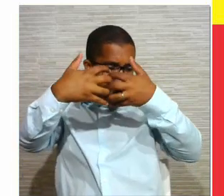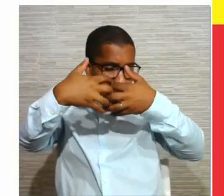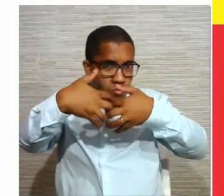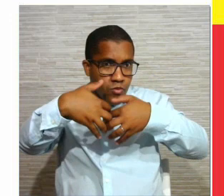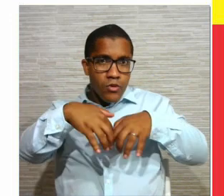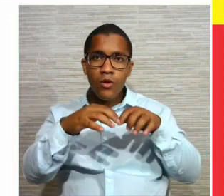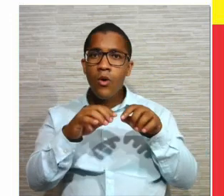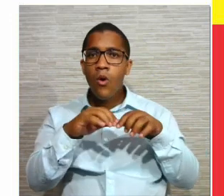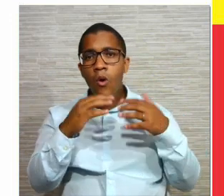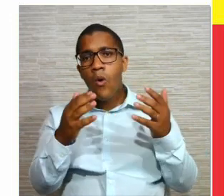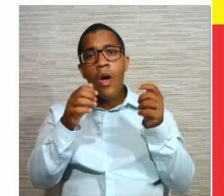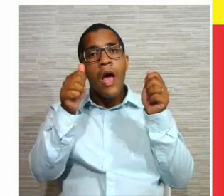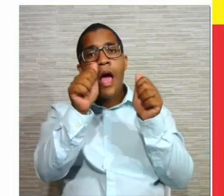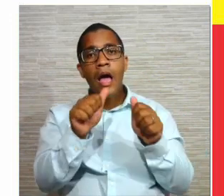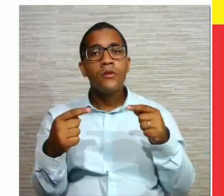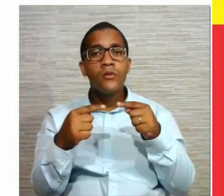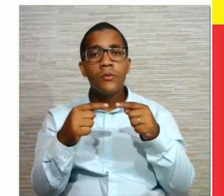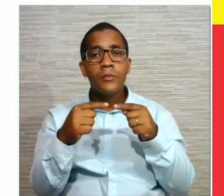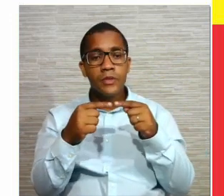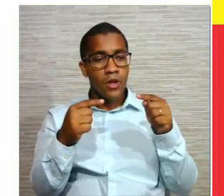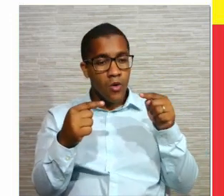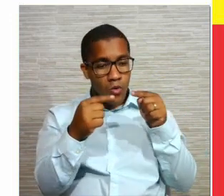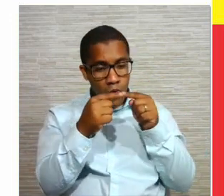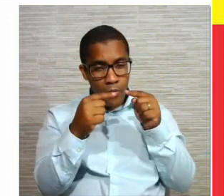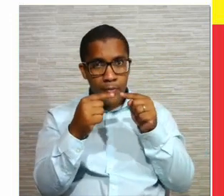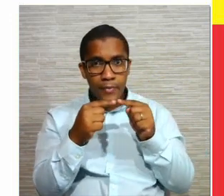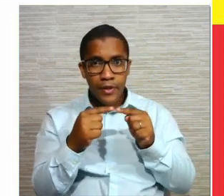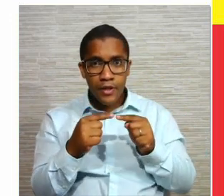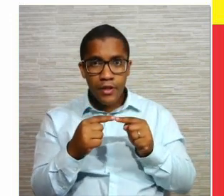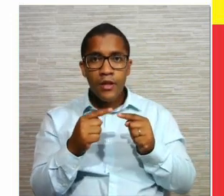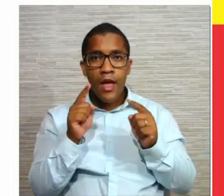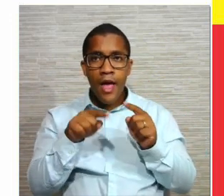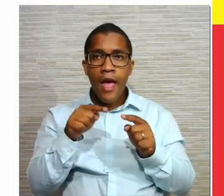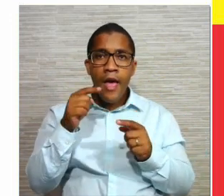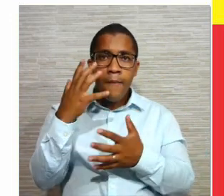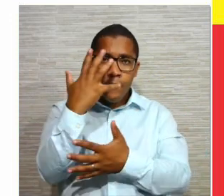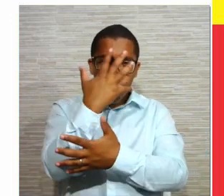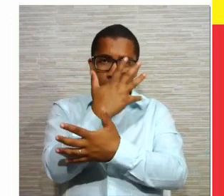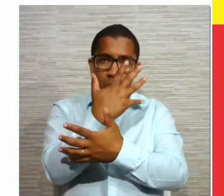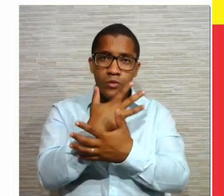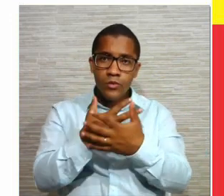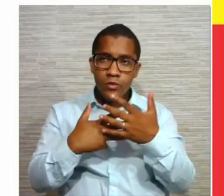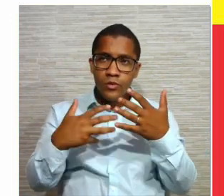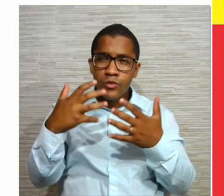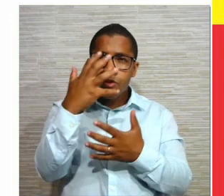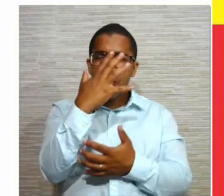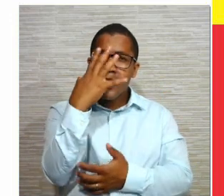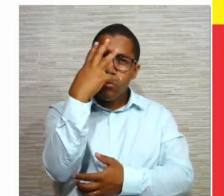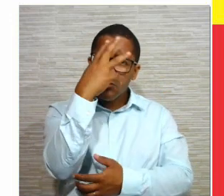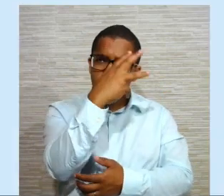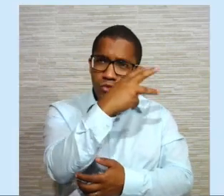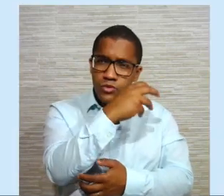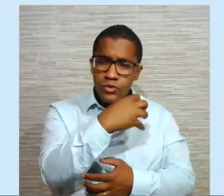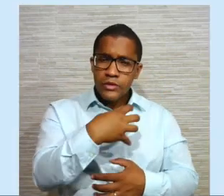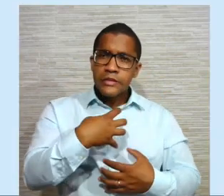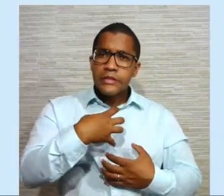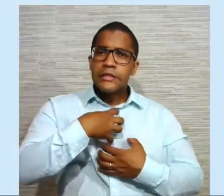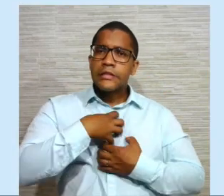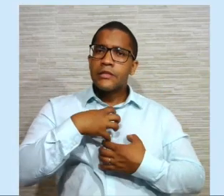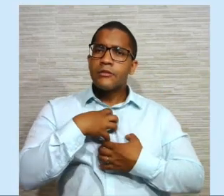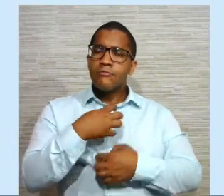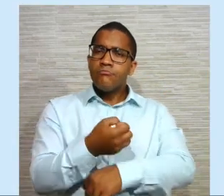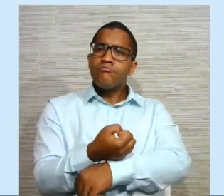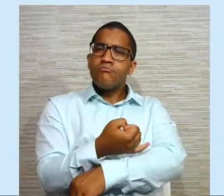de combinações visando a beleza e a forma de expressão das emoções. Então a música ela vai expressar as